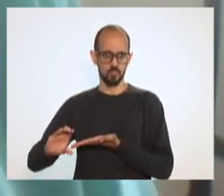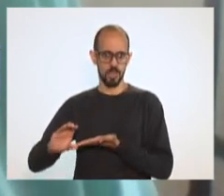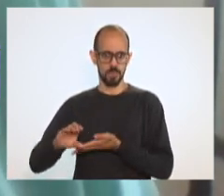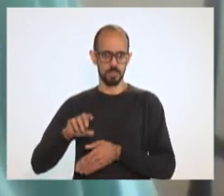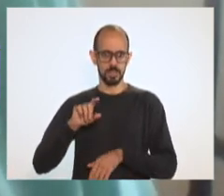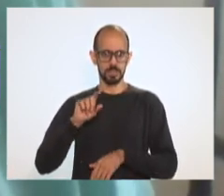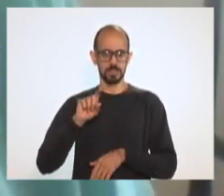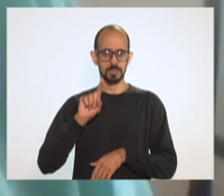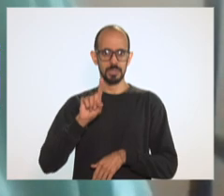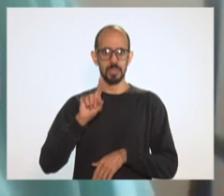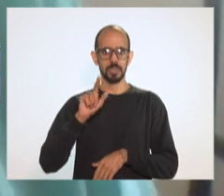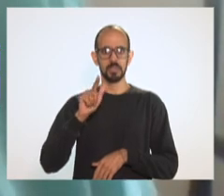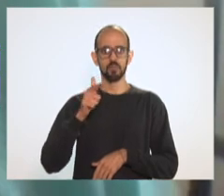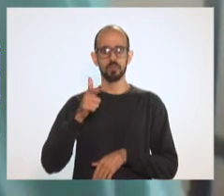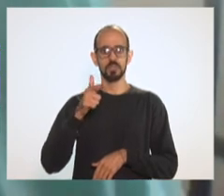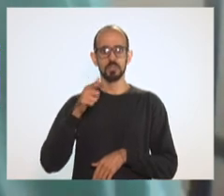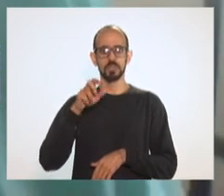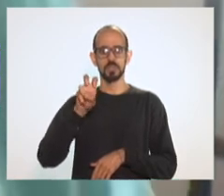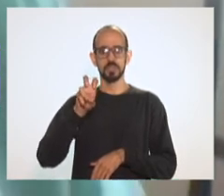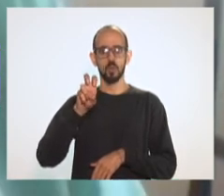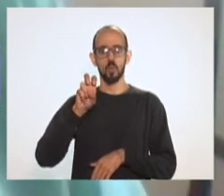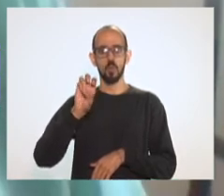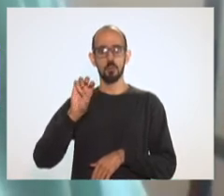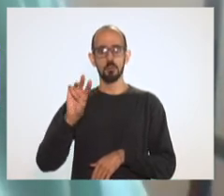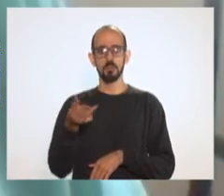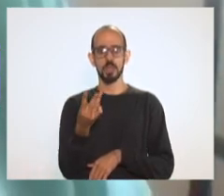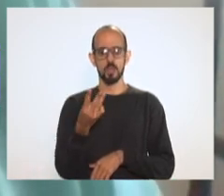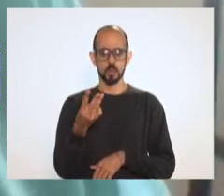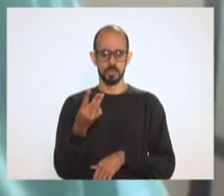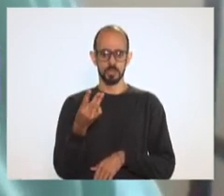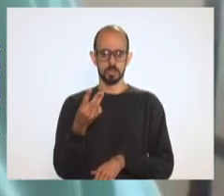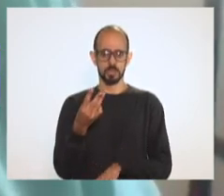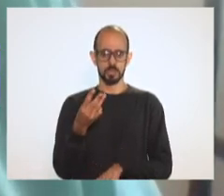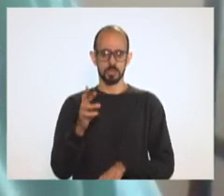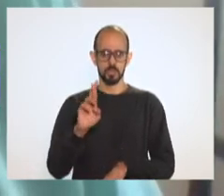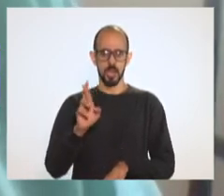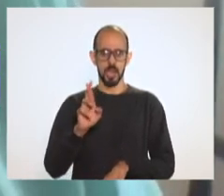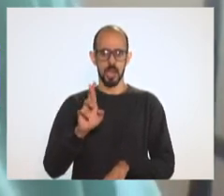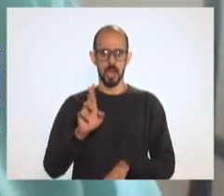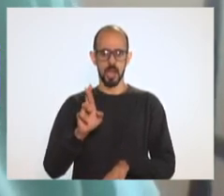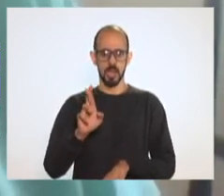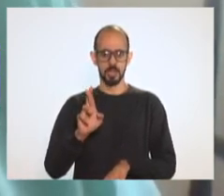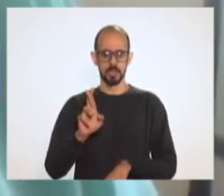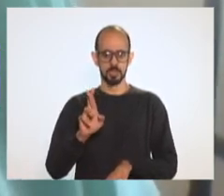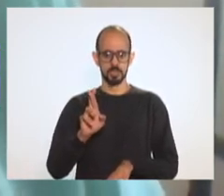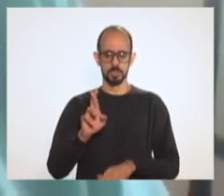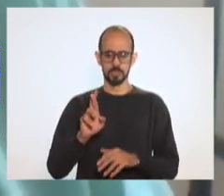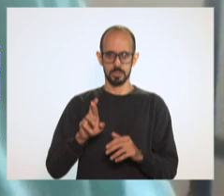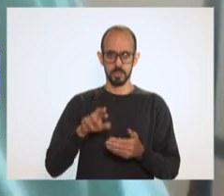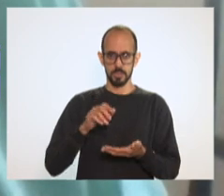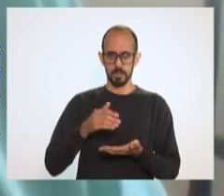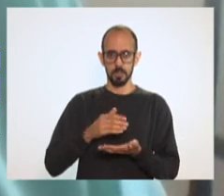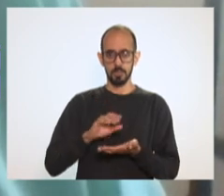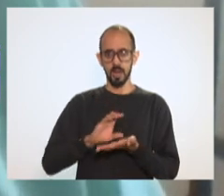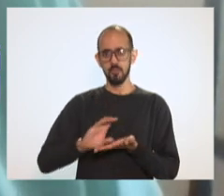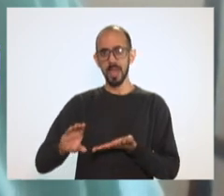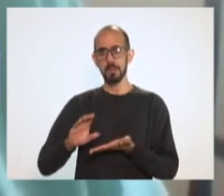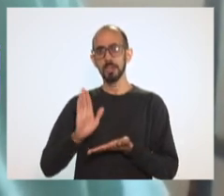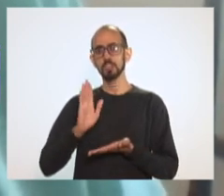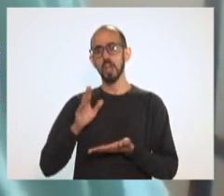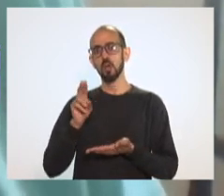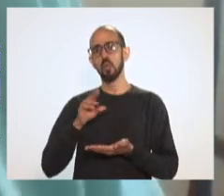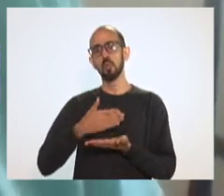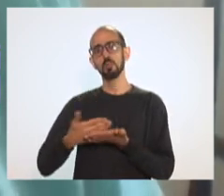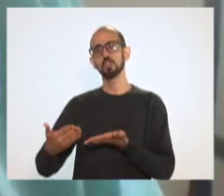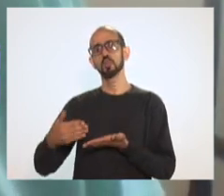milhões para ser executada esse ano já começou a ser executada para exatamente isso campanhas